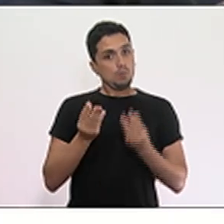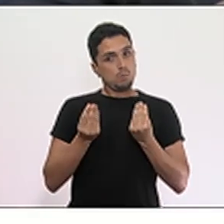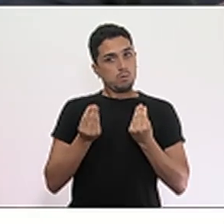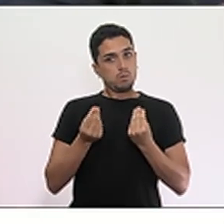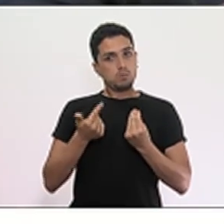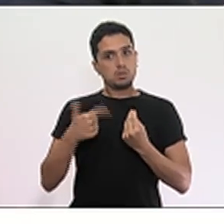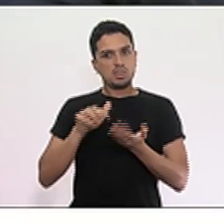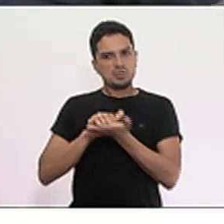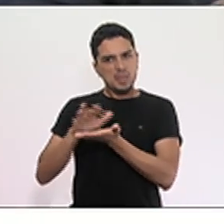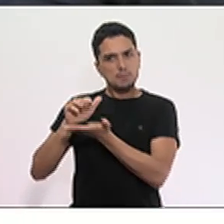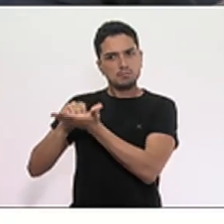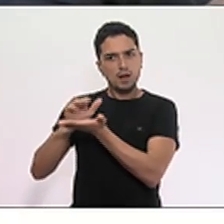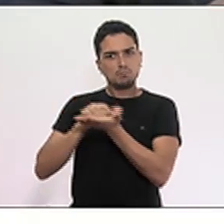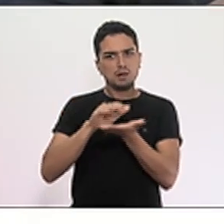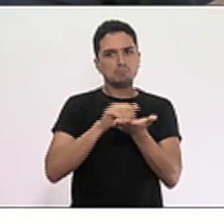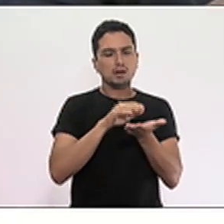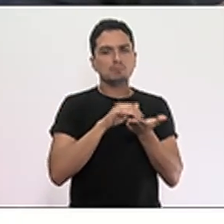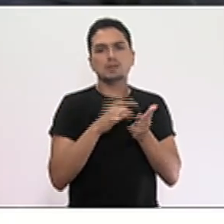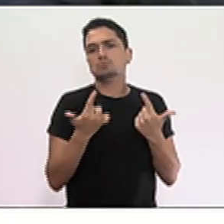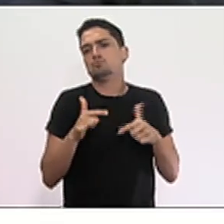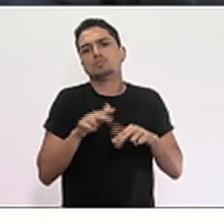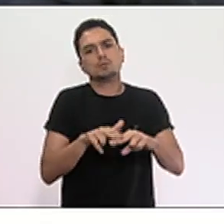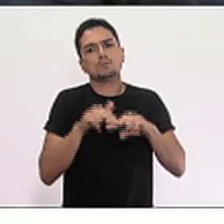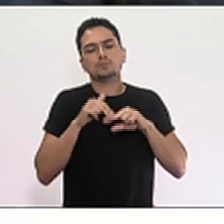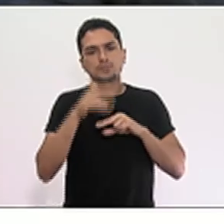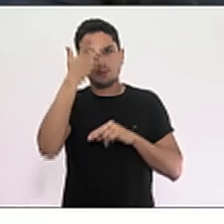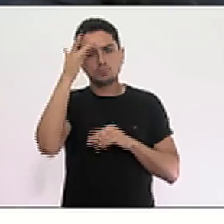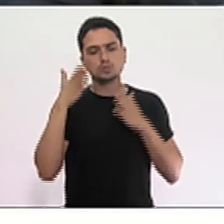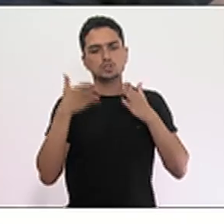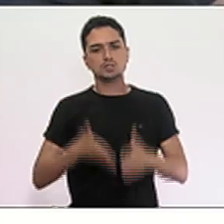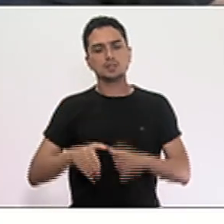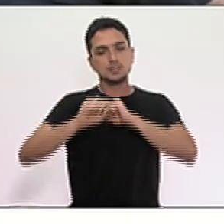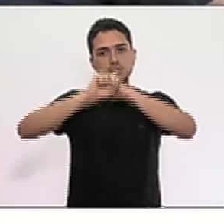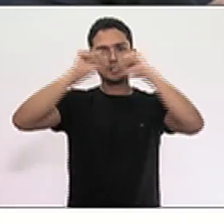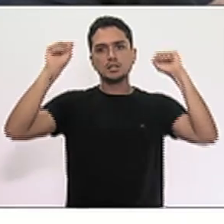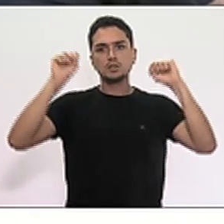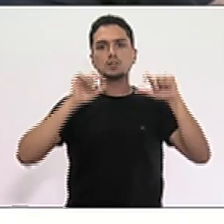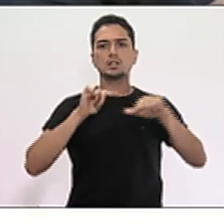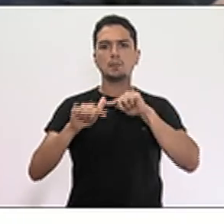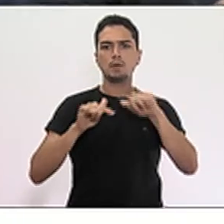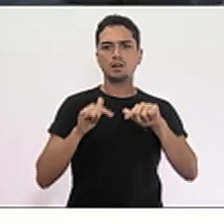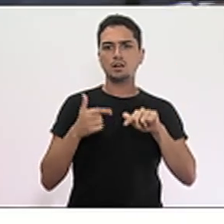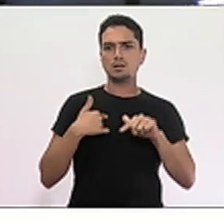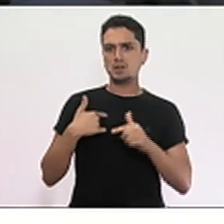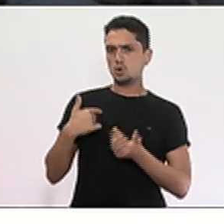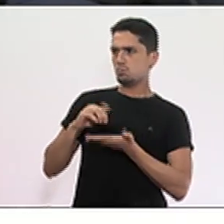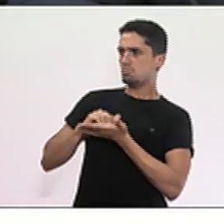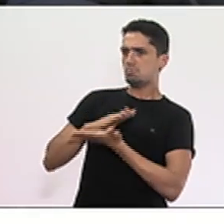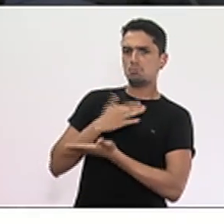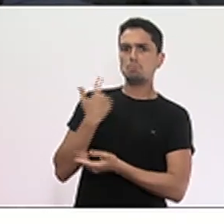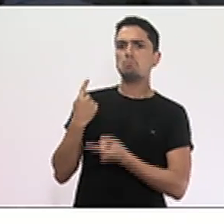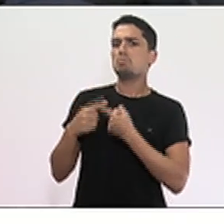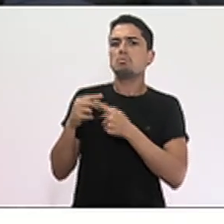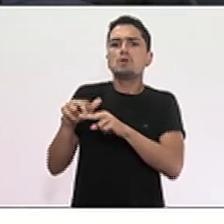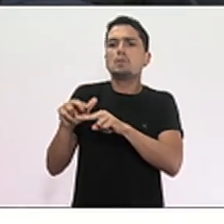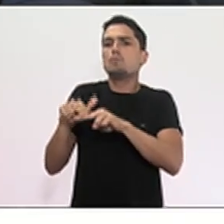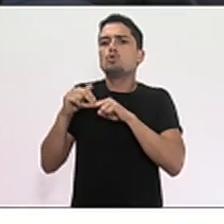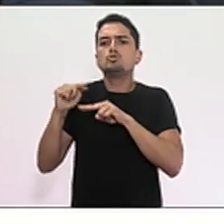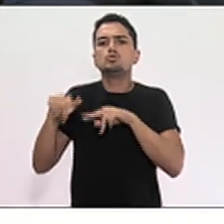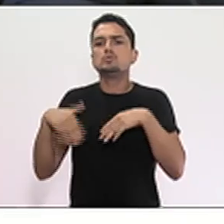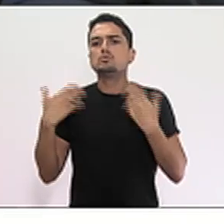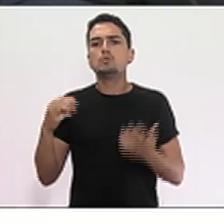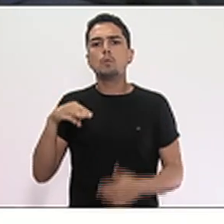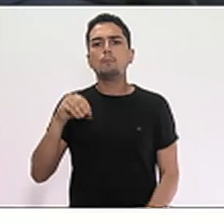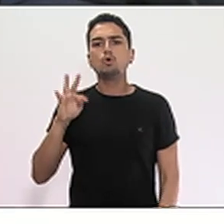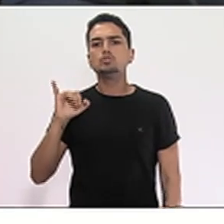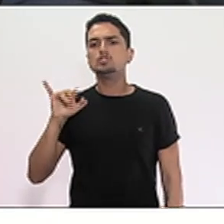de forma imotivadas, a pessoa chega de manhã para trabalhar, está sendo demitida sem saber o porquê. Nós somos